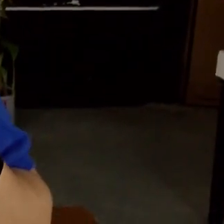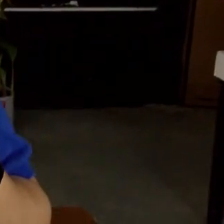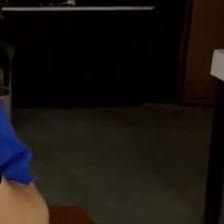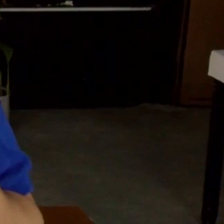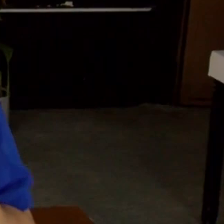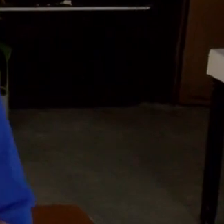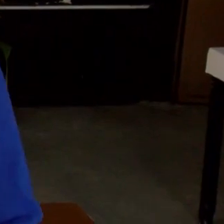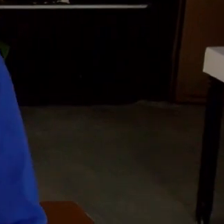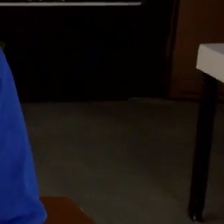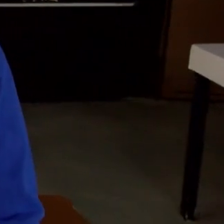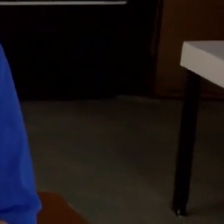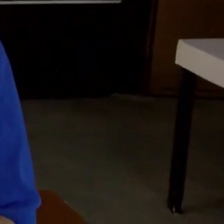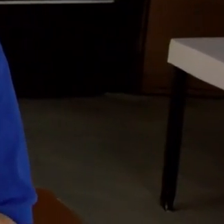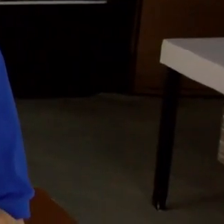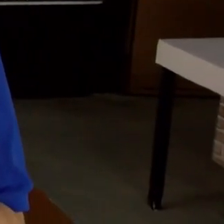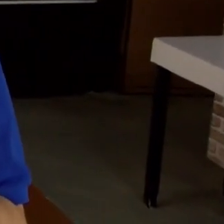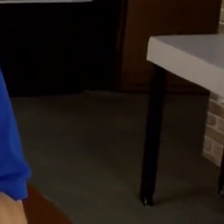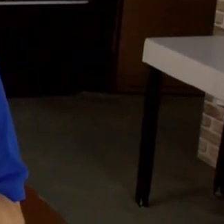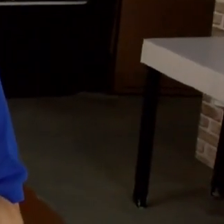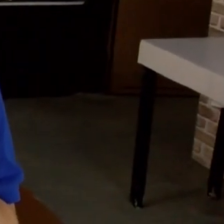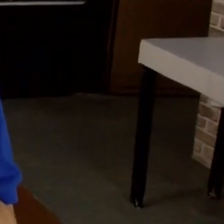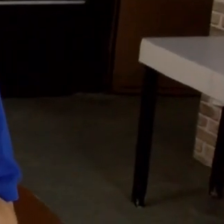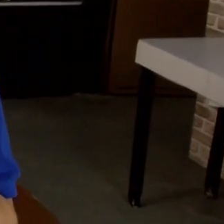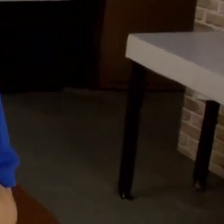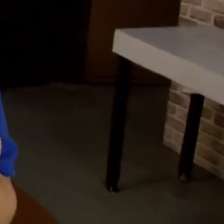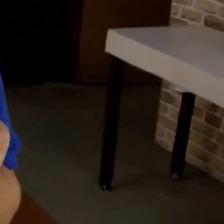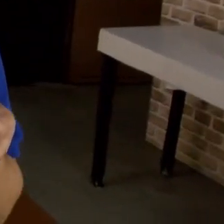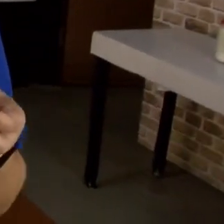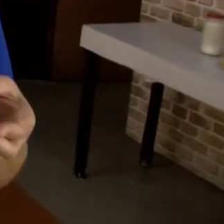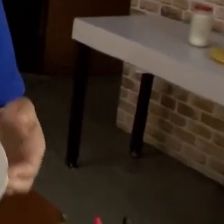Tcharam! Olha a nossa papa pronta!